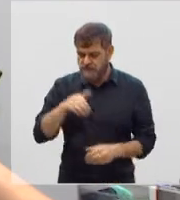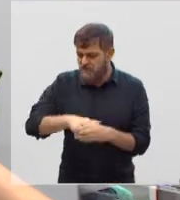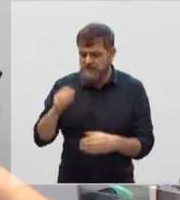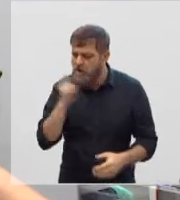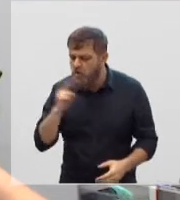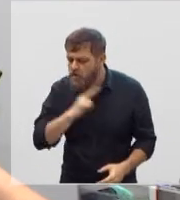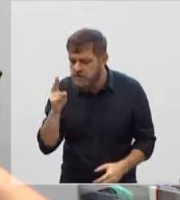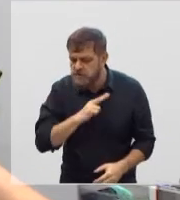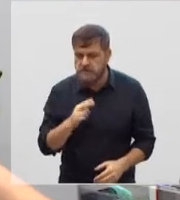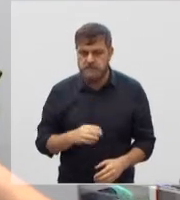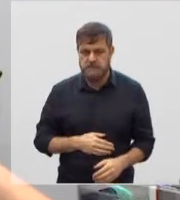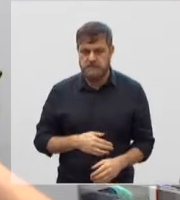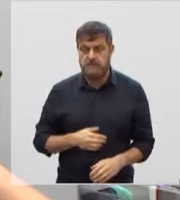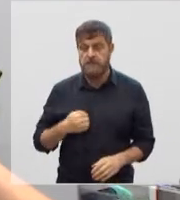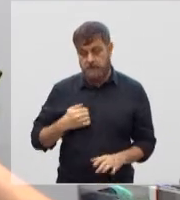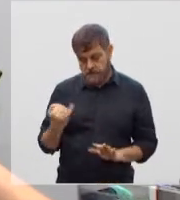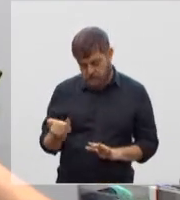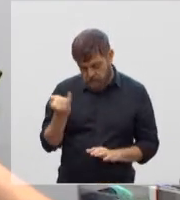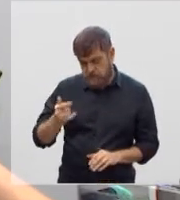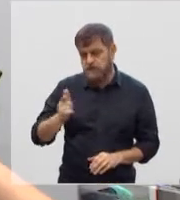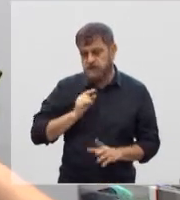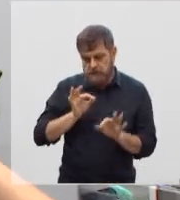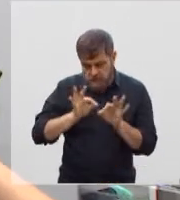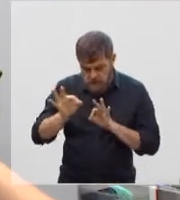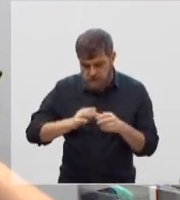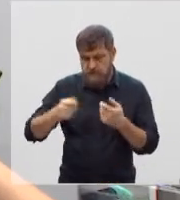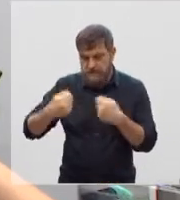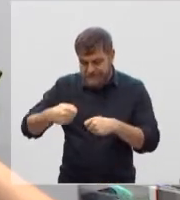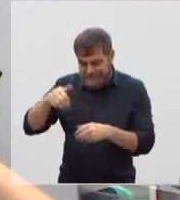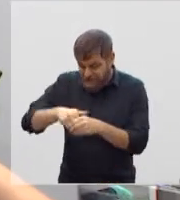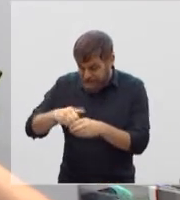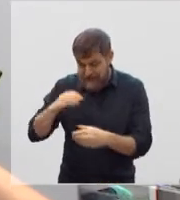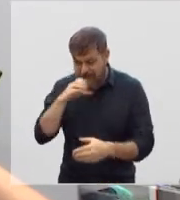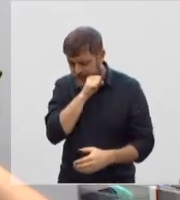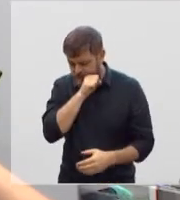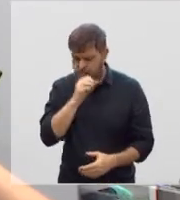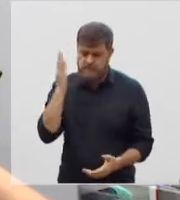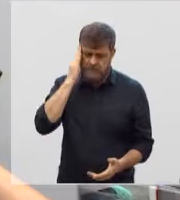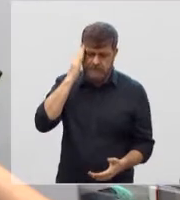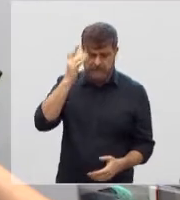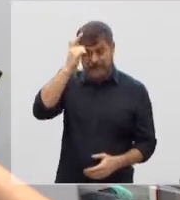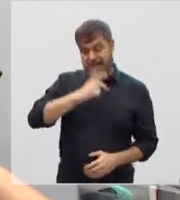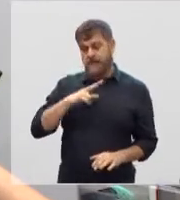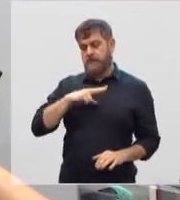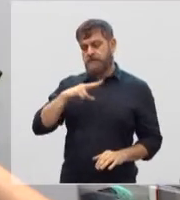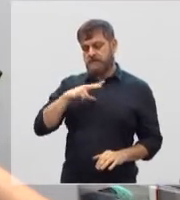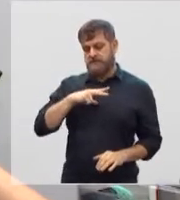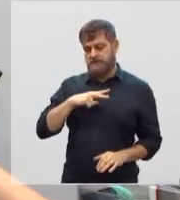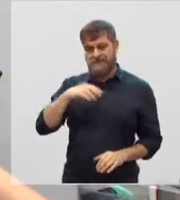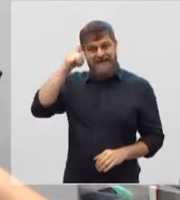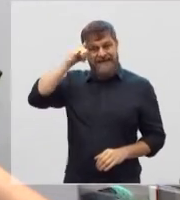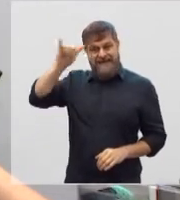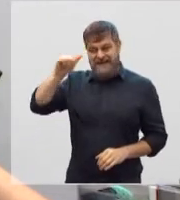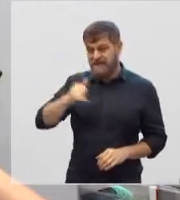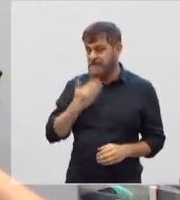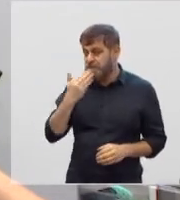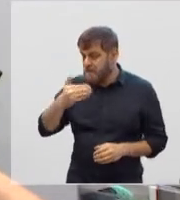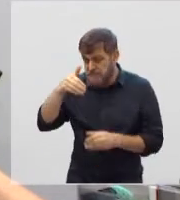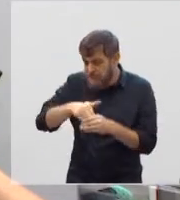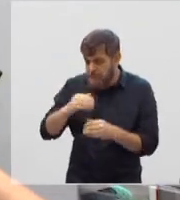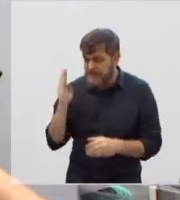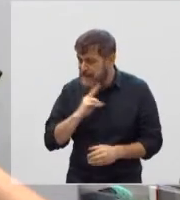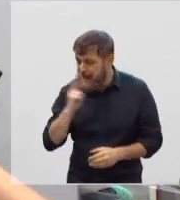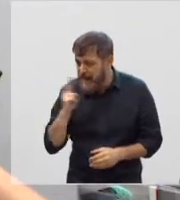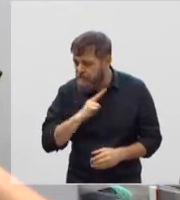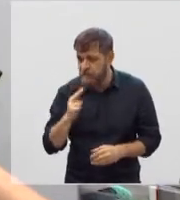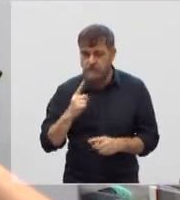urgência. Eu não estou dizendo que a urgência não é importante. Claro que é, esse projeto precisa de urgência. Eu, particularmente, evito as